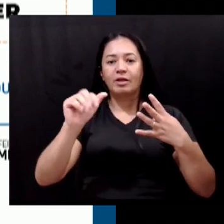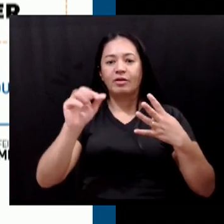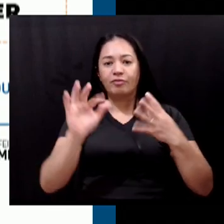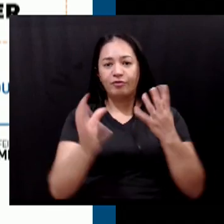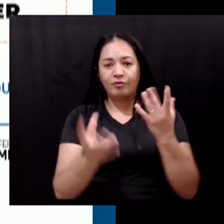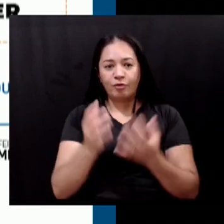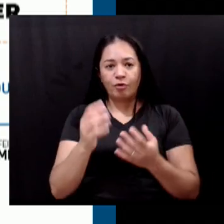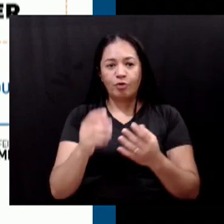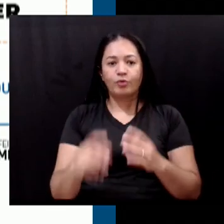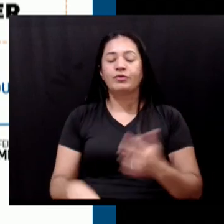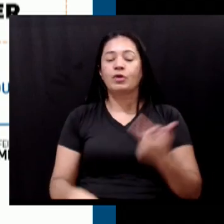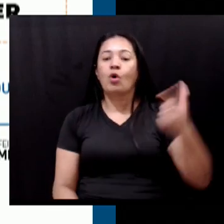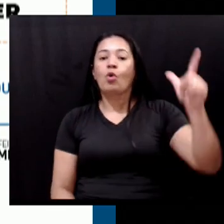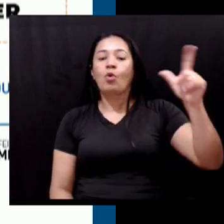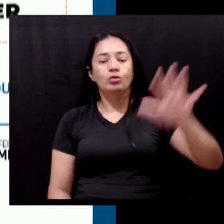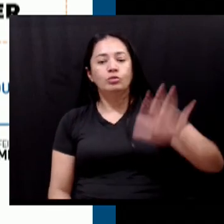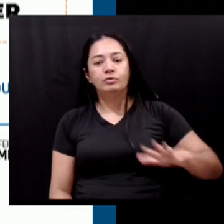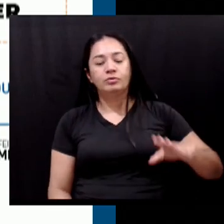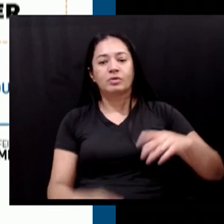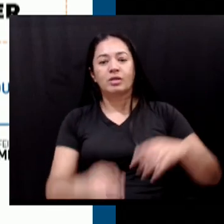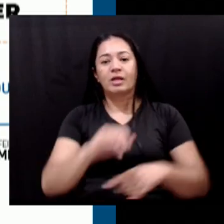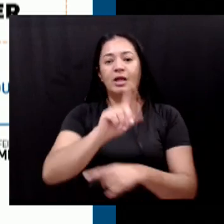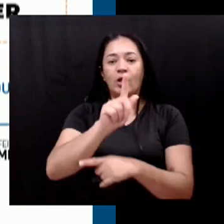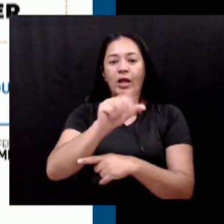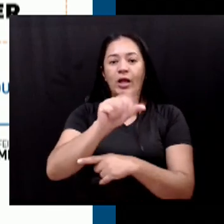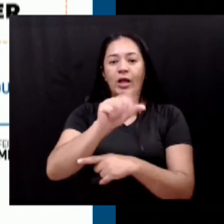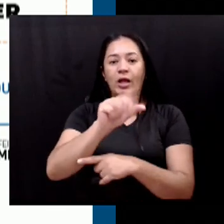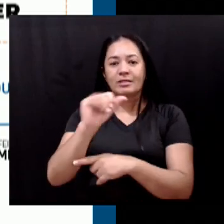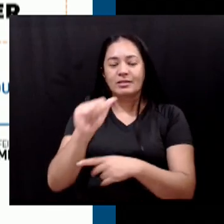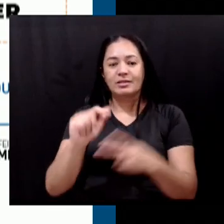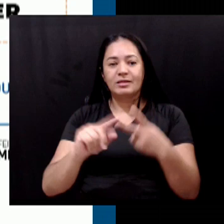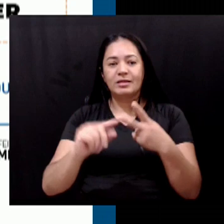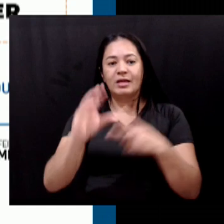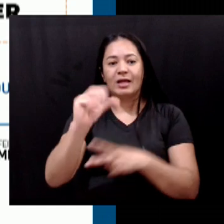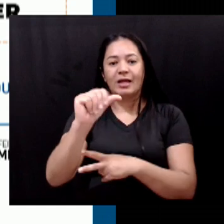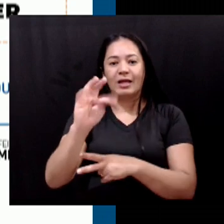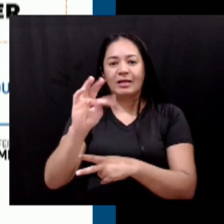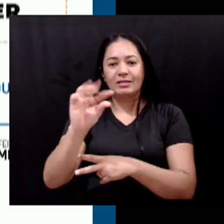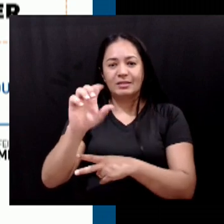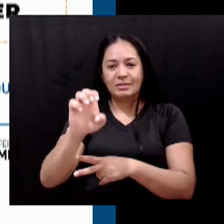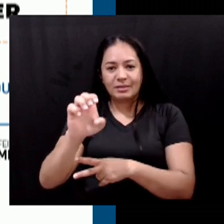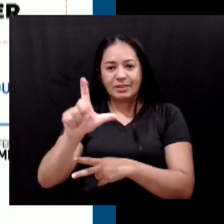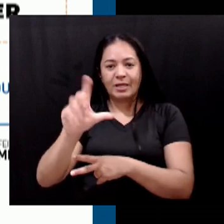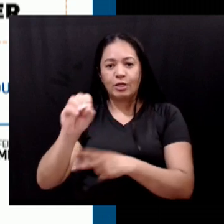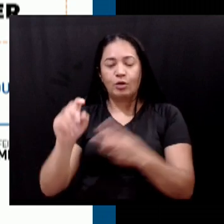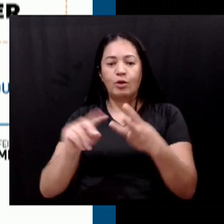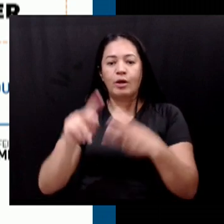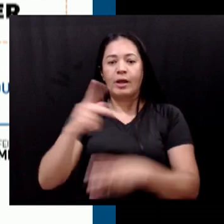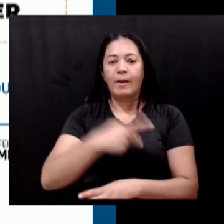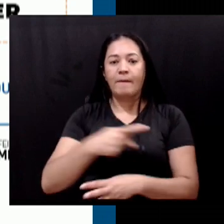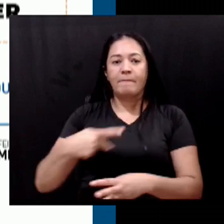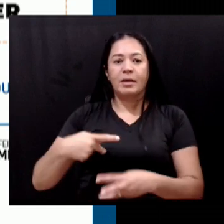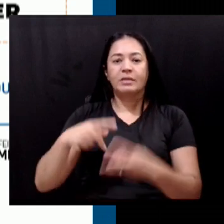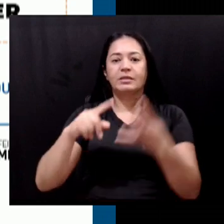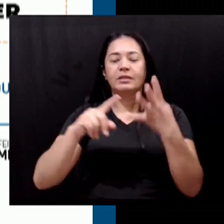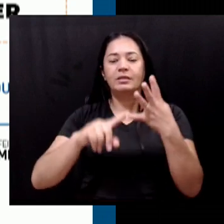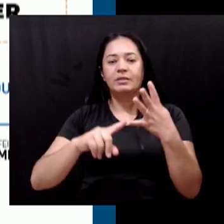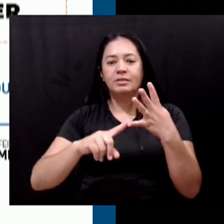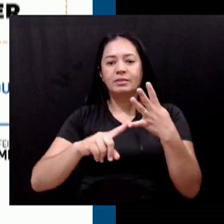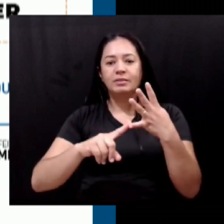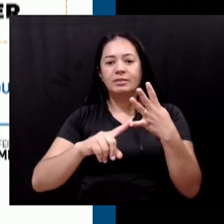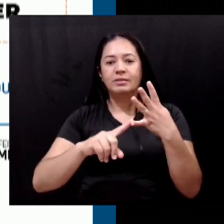casos no Jardim Garcia, Vila Castelo Branco e Vila Padre Manuel da Nóbrega e também Campina Grande